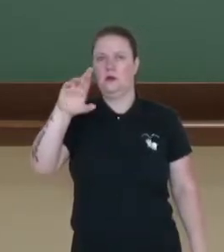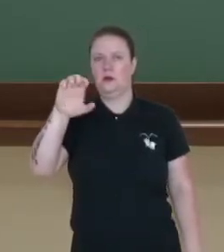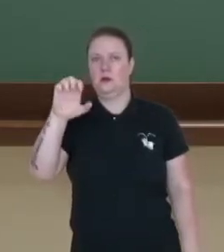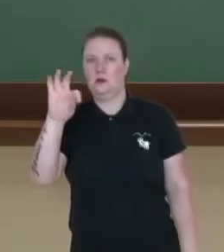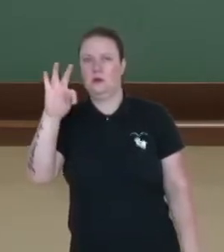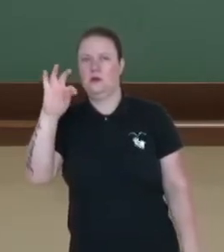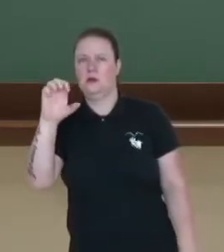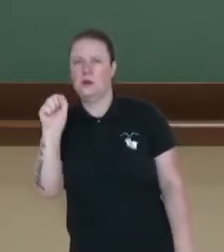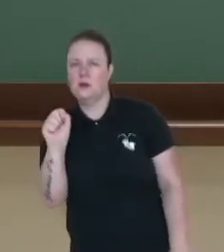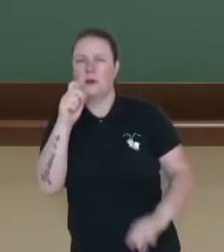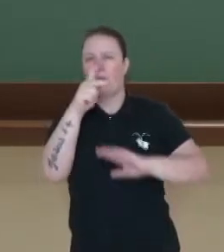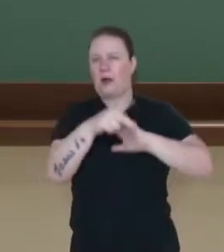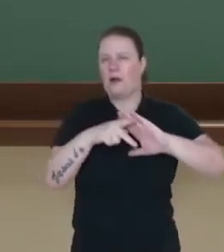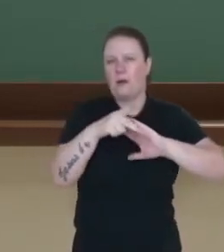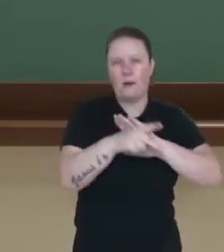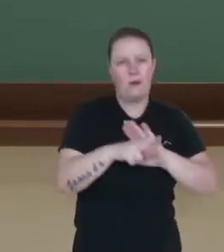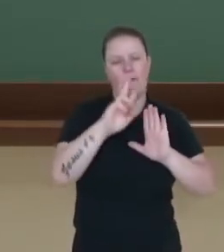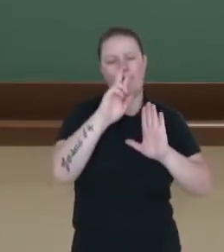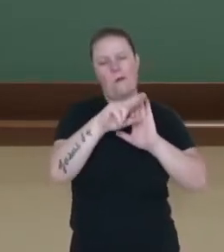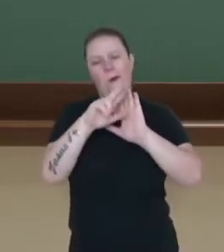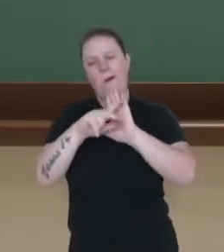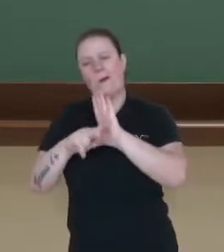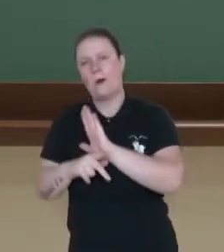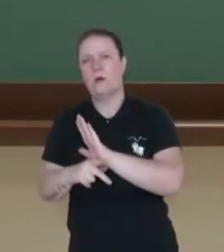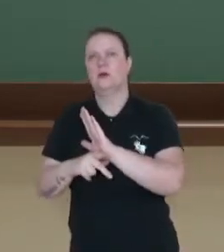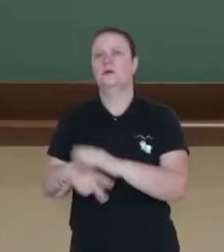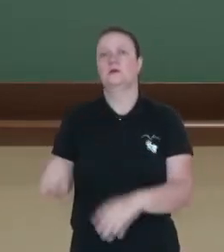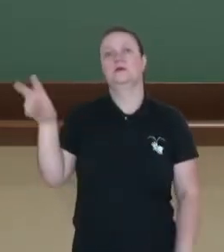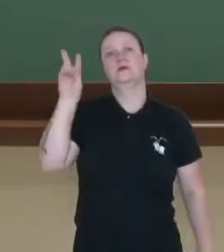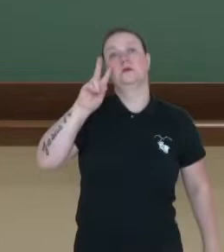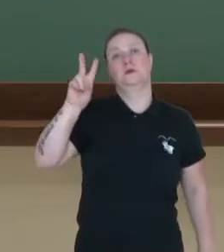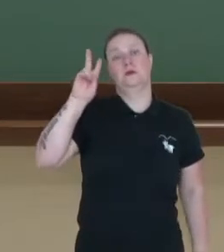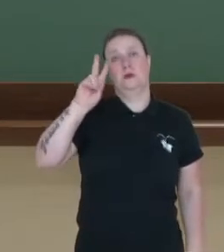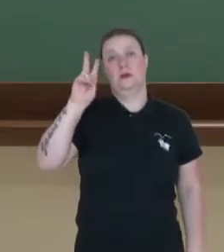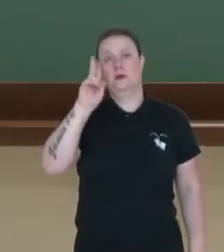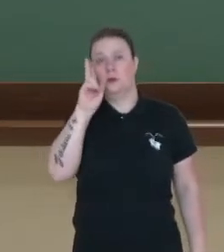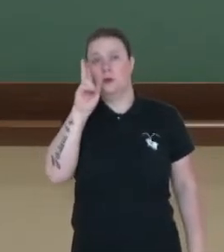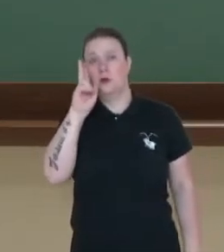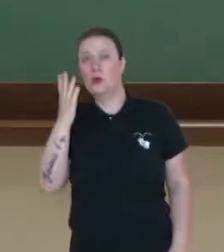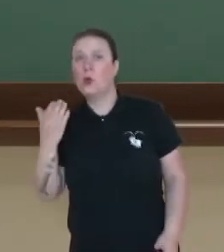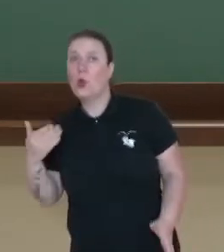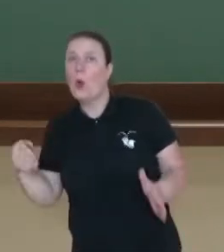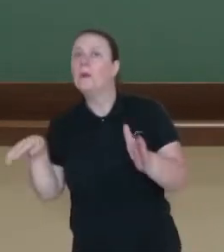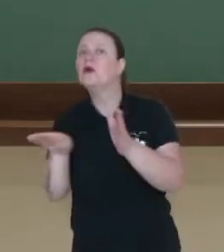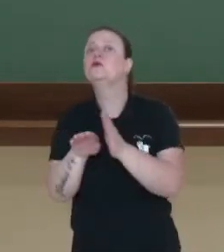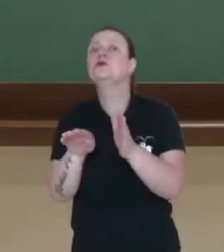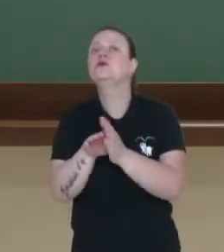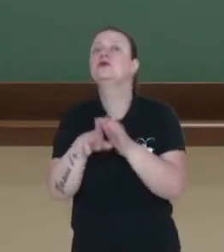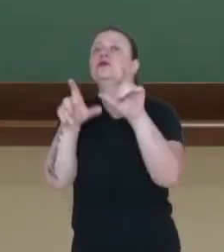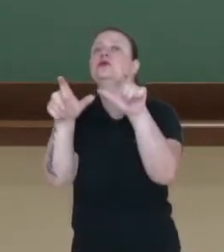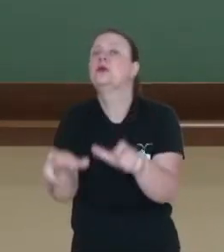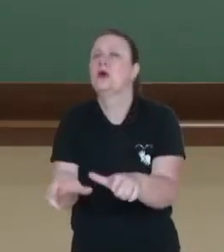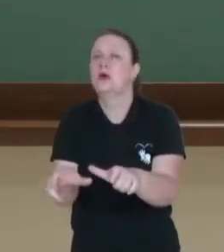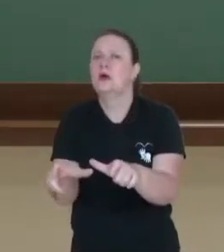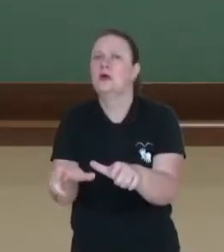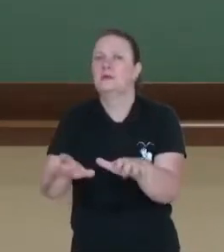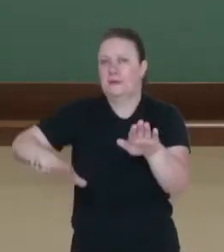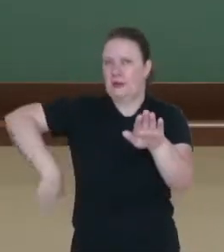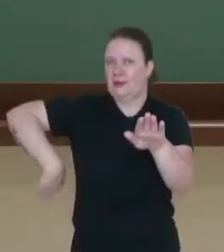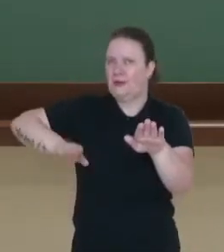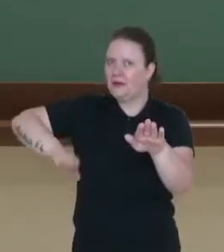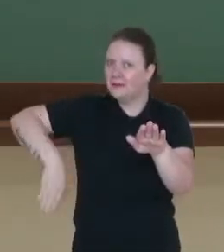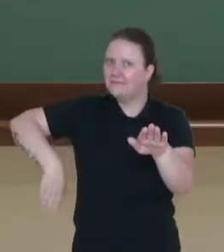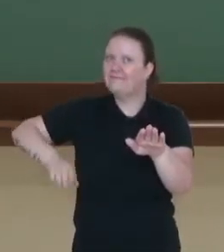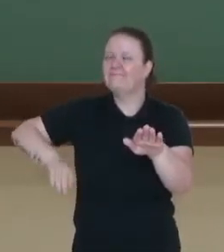Antonina, Paranaguá, lembrando você, né, que a ocupação pelo homem branco começa do litoral para o interior do